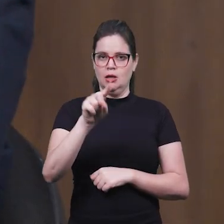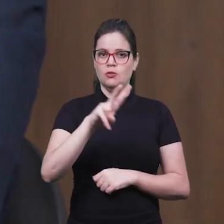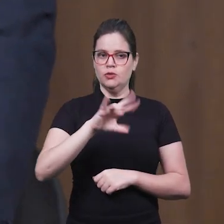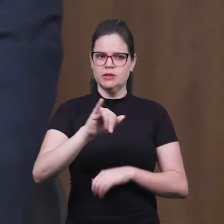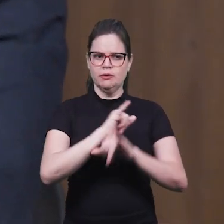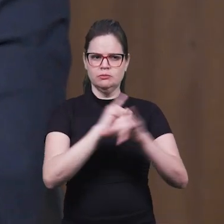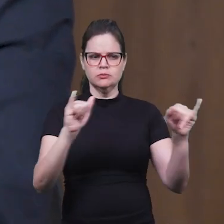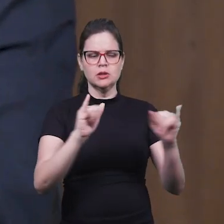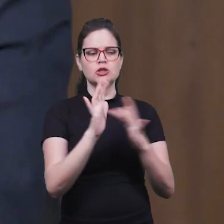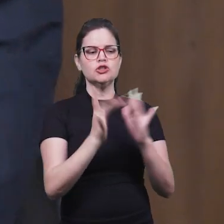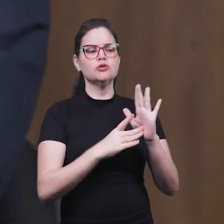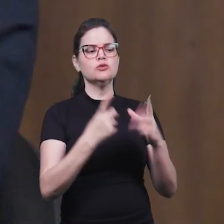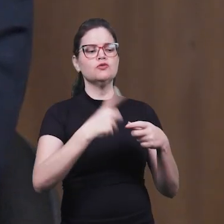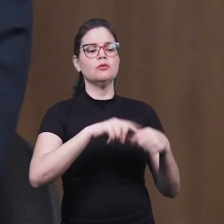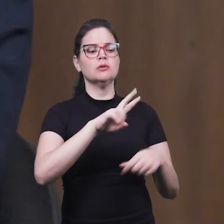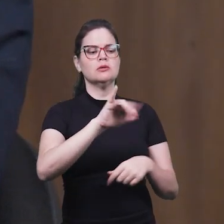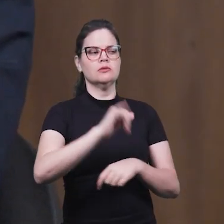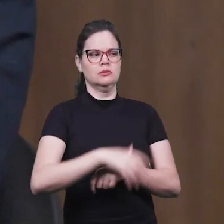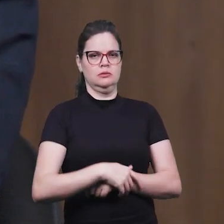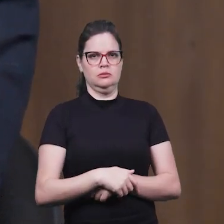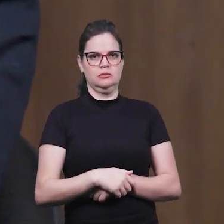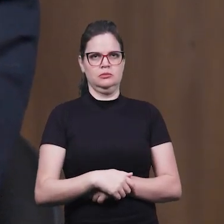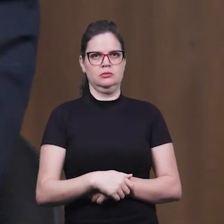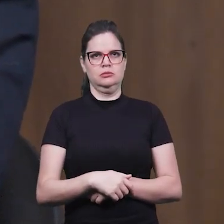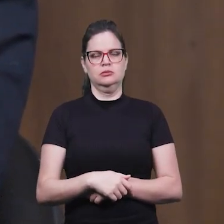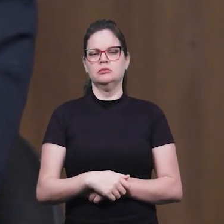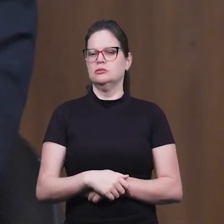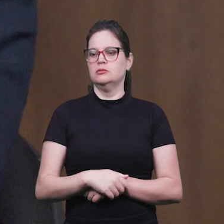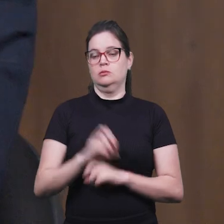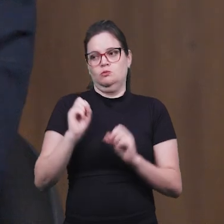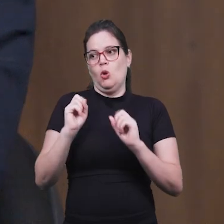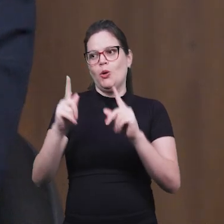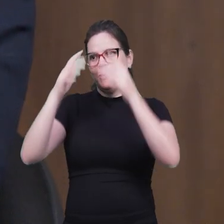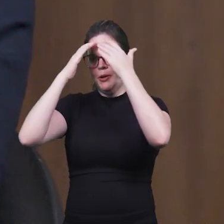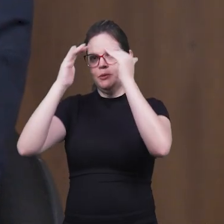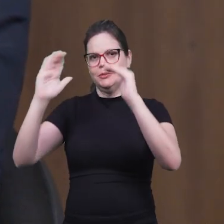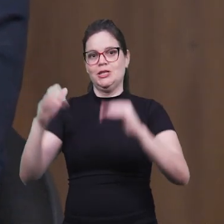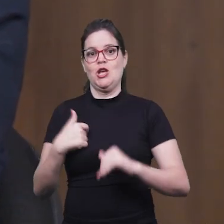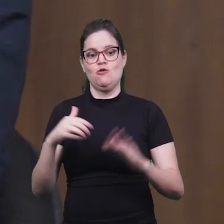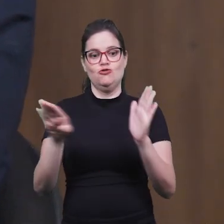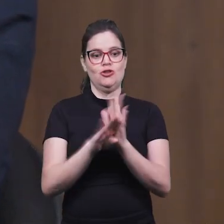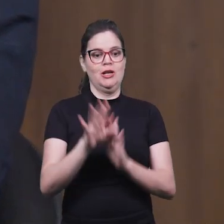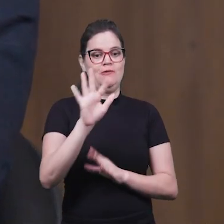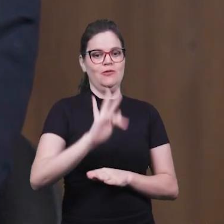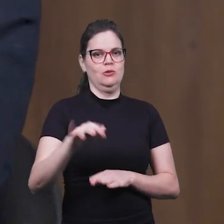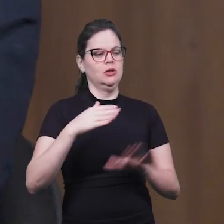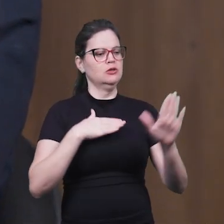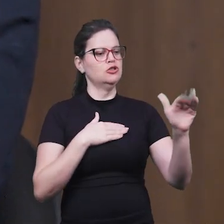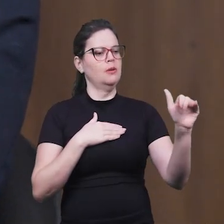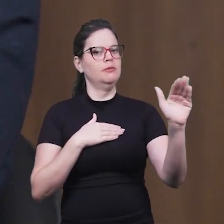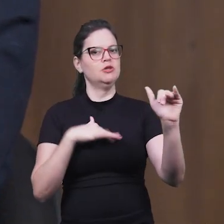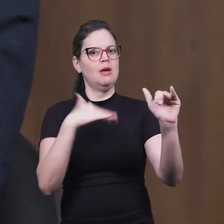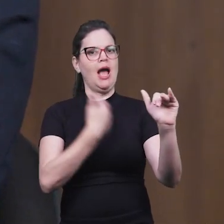vinda de Jesus. E eu peguei um por um colega. O que aconteceu?